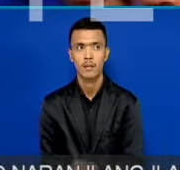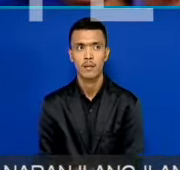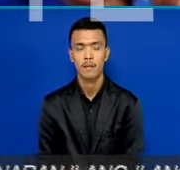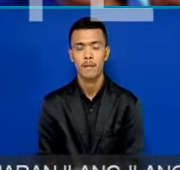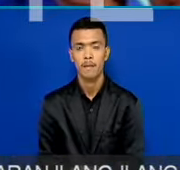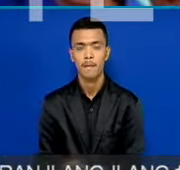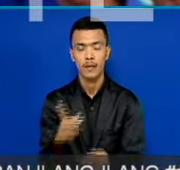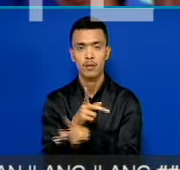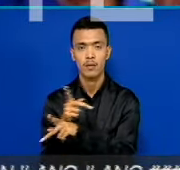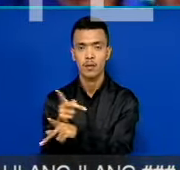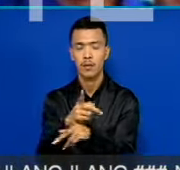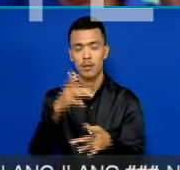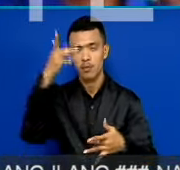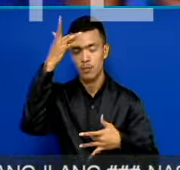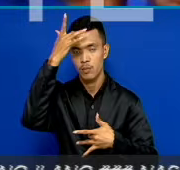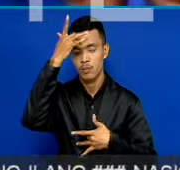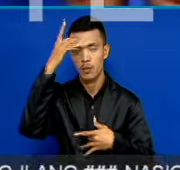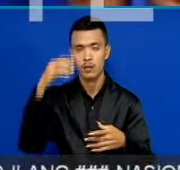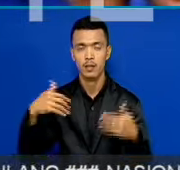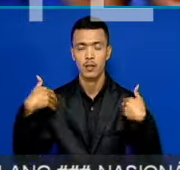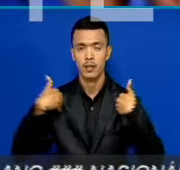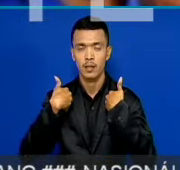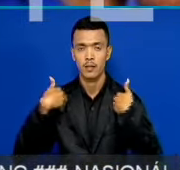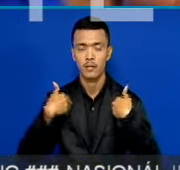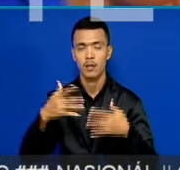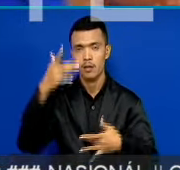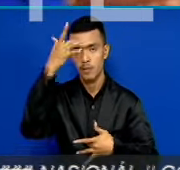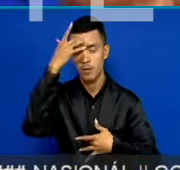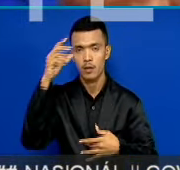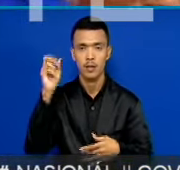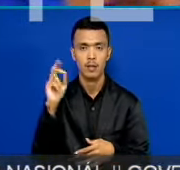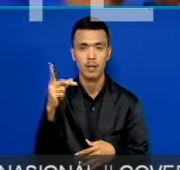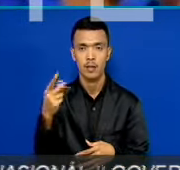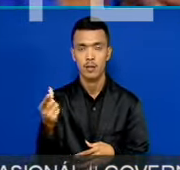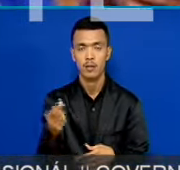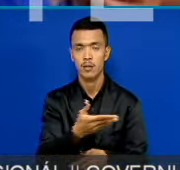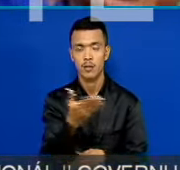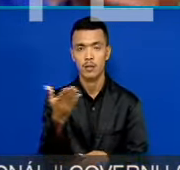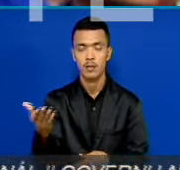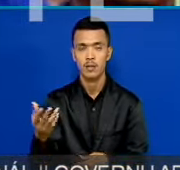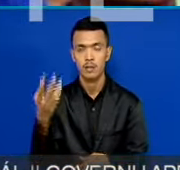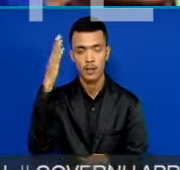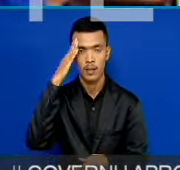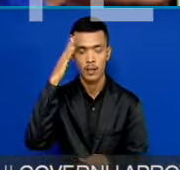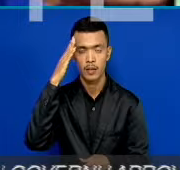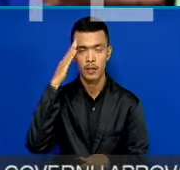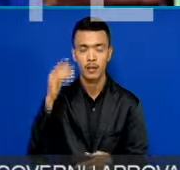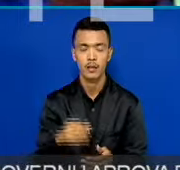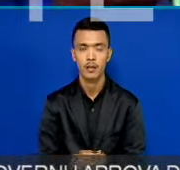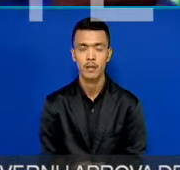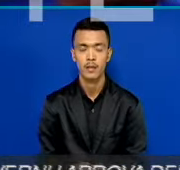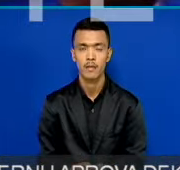thal prevensaun ba moras animal ne lilu moras asu gulat ne ne ite bol cera anu ite bol cera tene tau